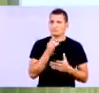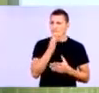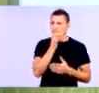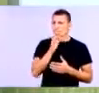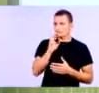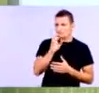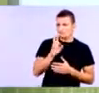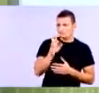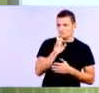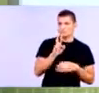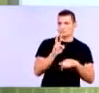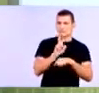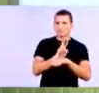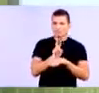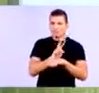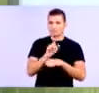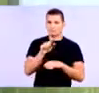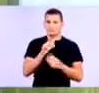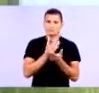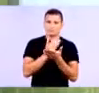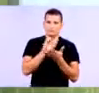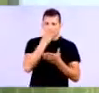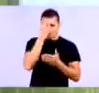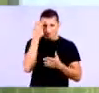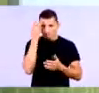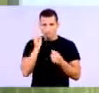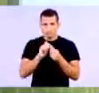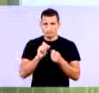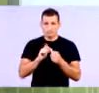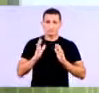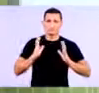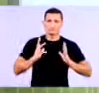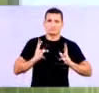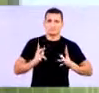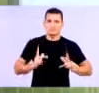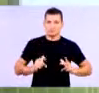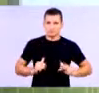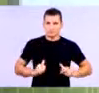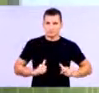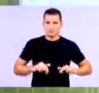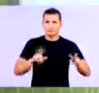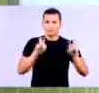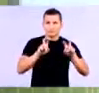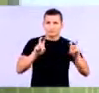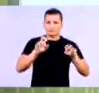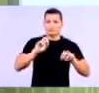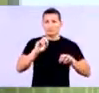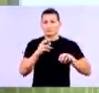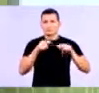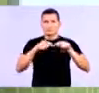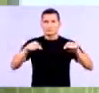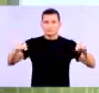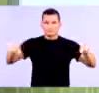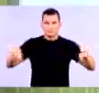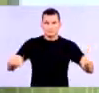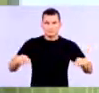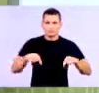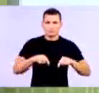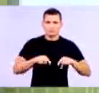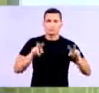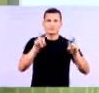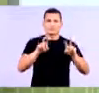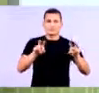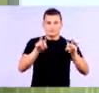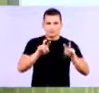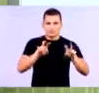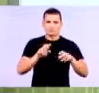segurança, são aquelas pessoas que fazem a limpeza das máquinas ou na sala que as máquinas estão. Quantas vezes um